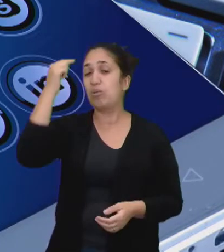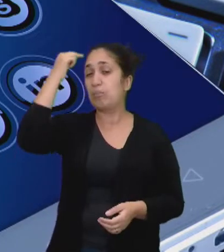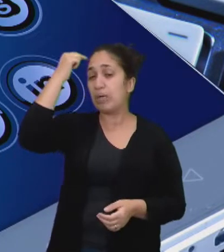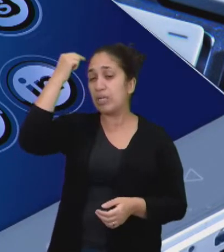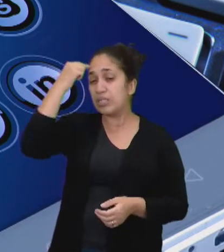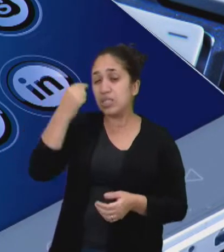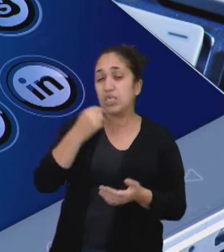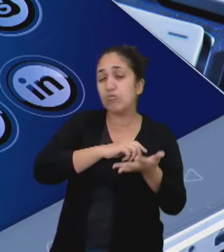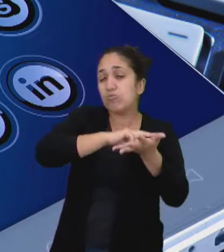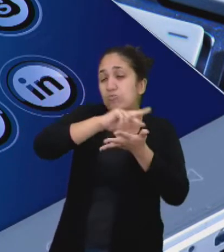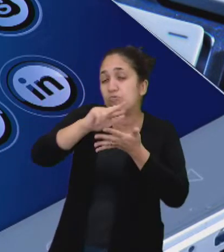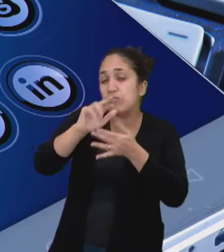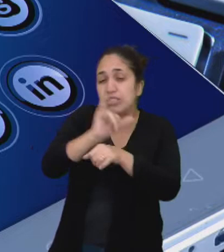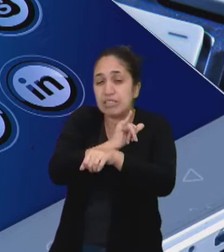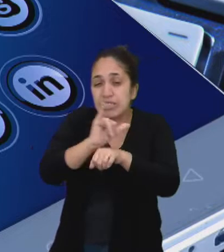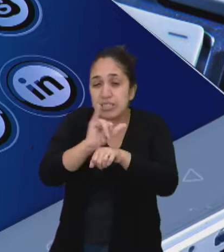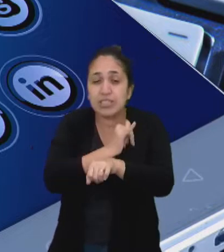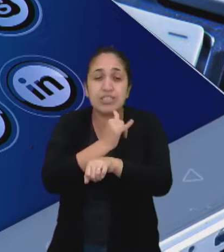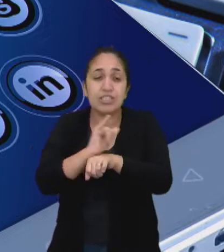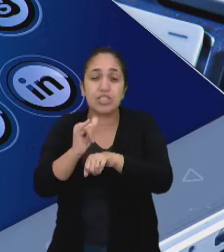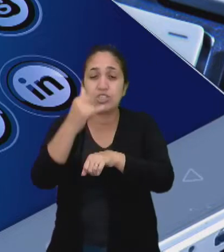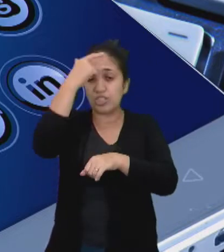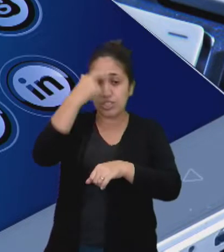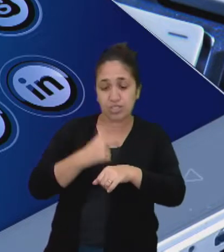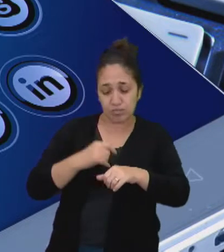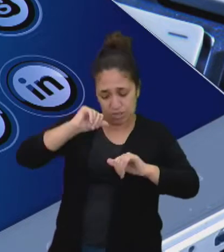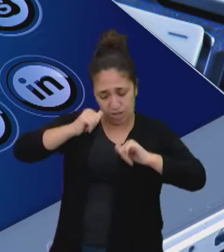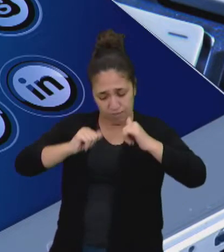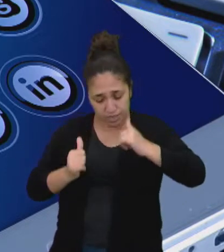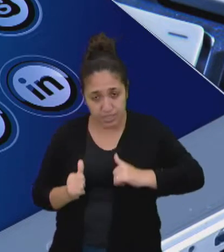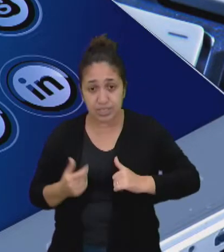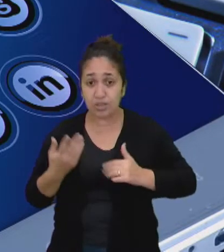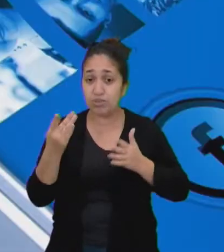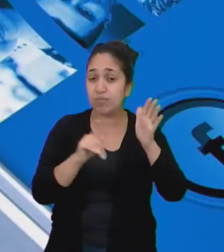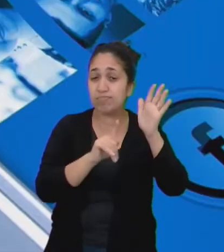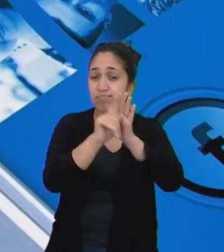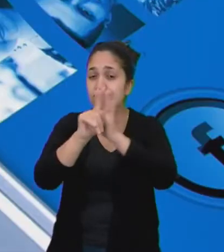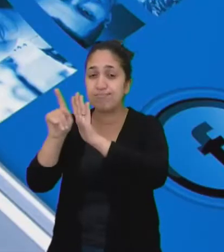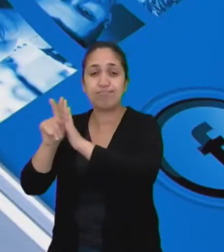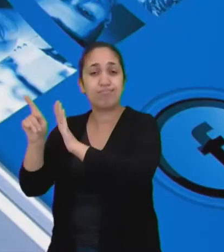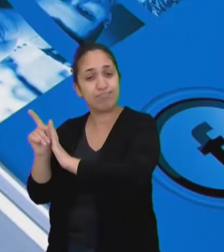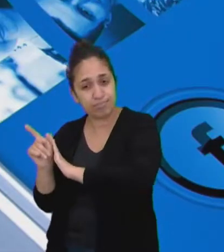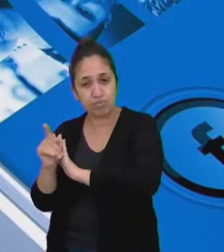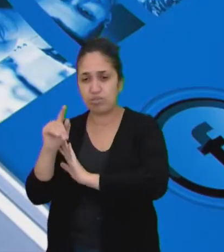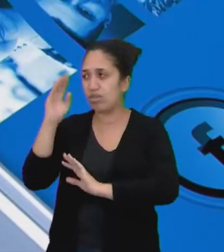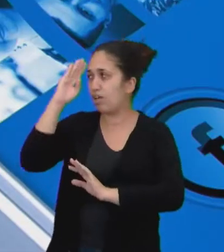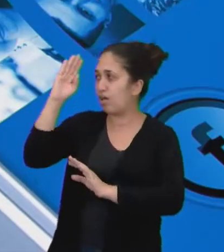nessas estratégias na autoavaliação, nós temos algumas perguntas norteadoras para vocês.